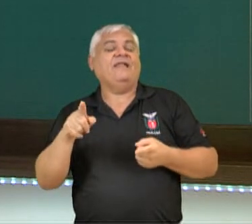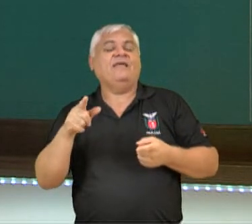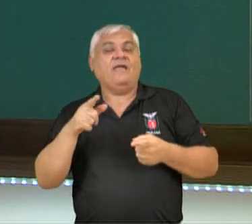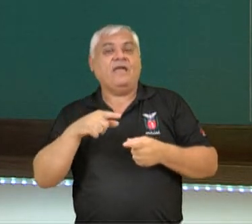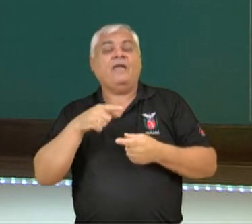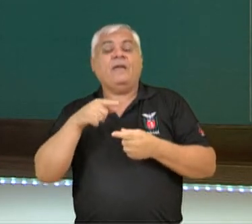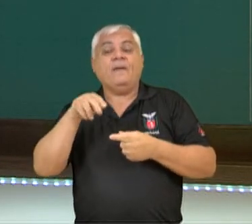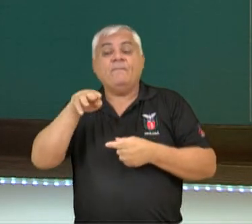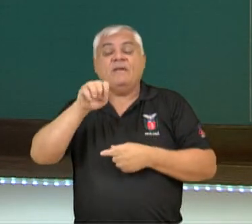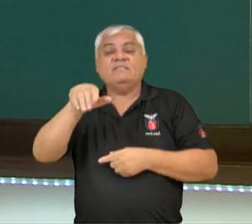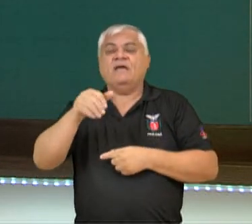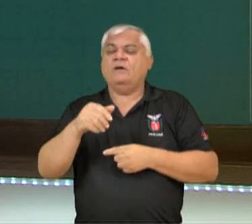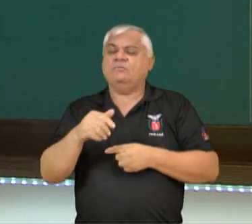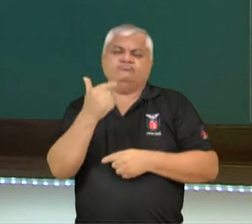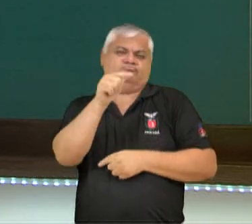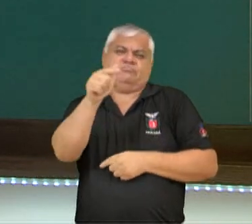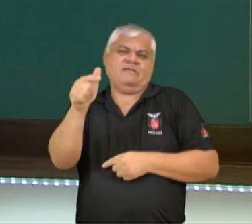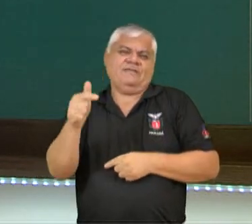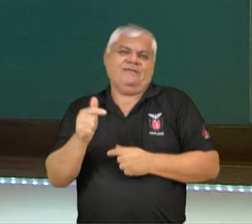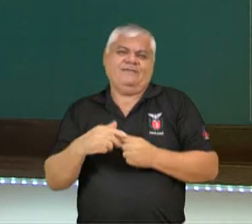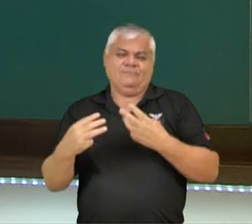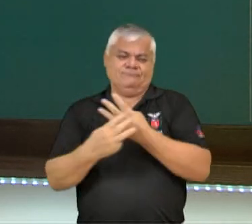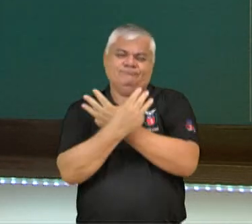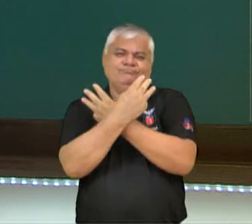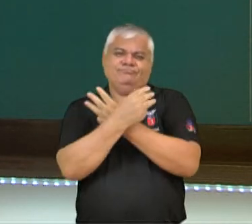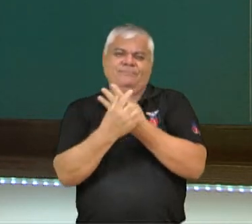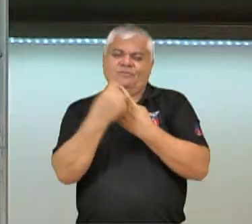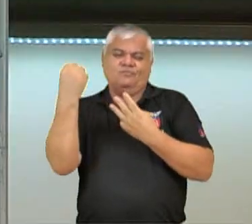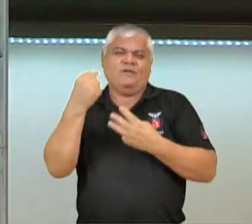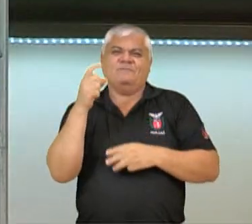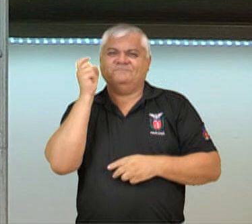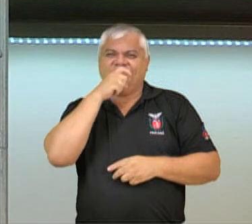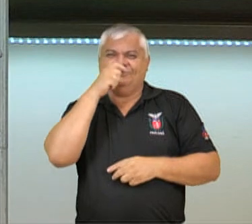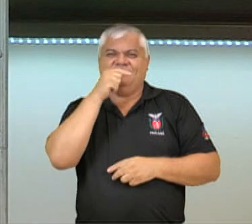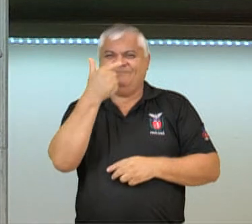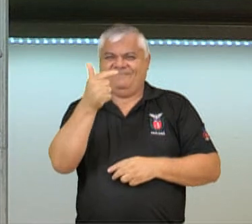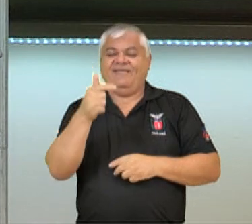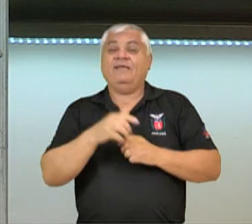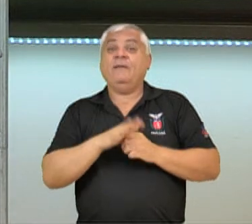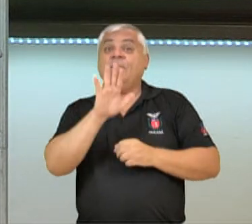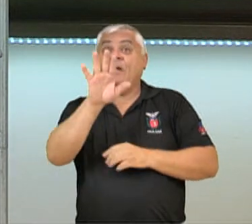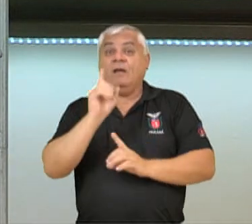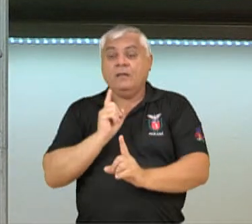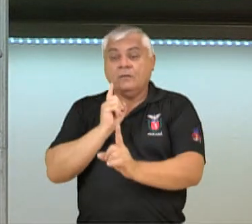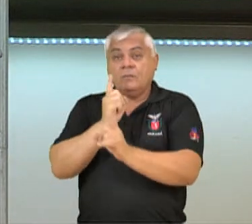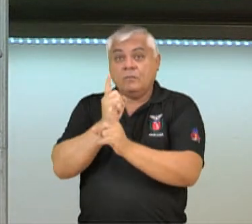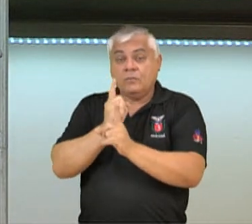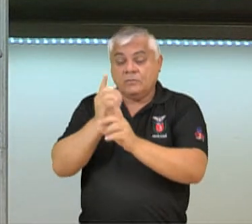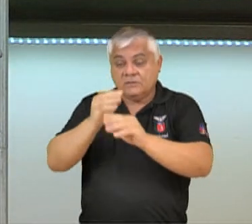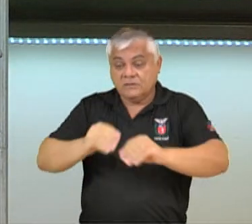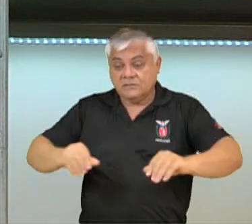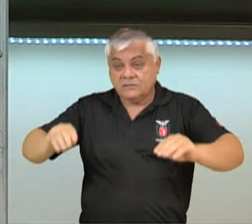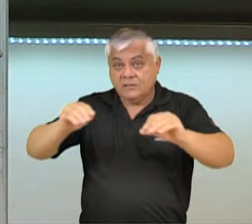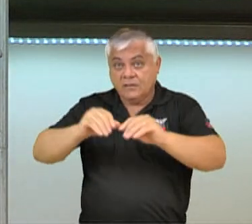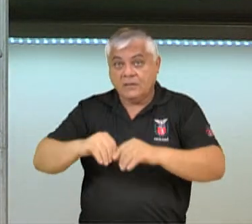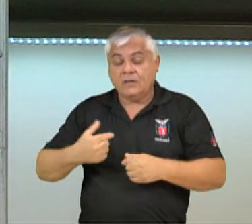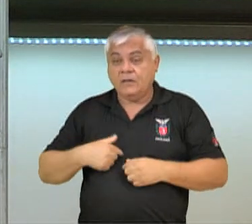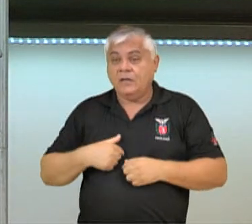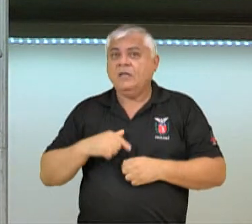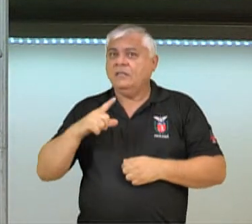são metais que não existem na natureza, pelo menos não foi encontrado. Há alguns casos de minérios que não tem no nosso